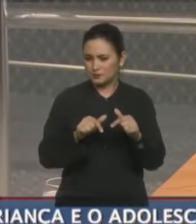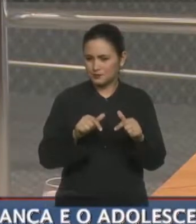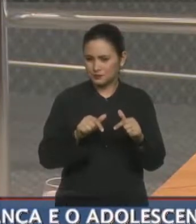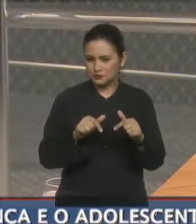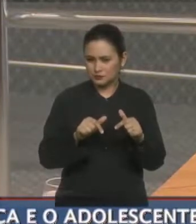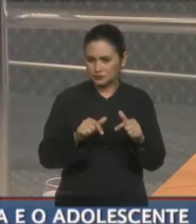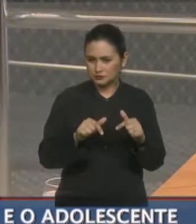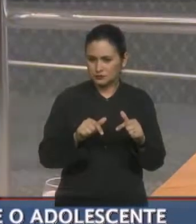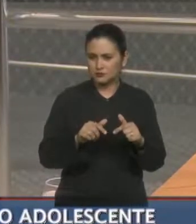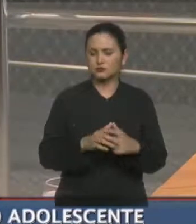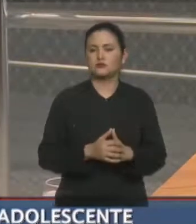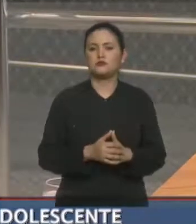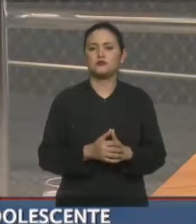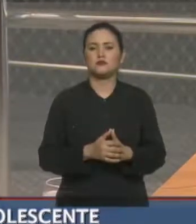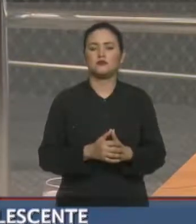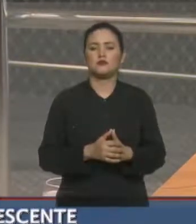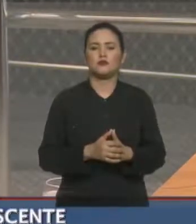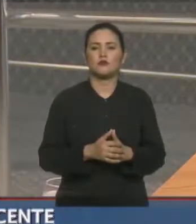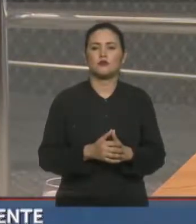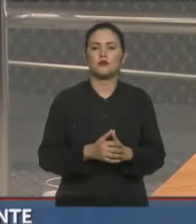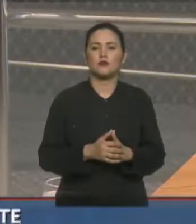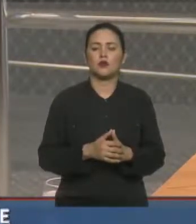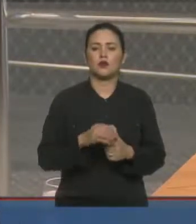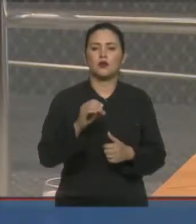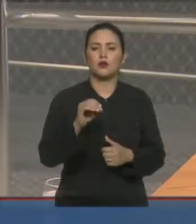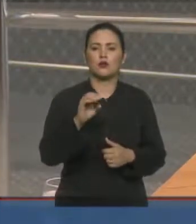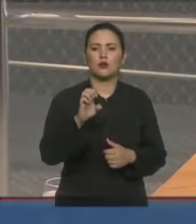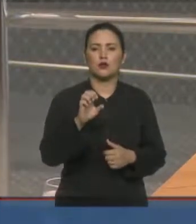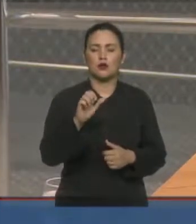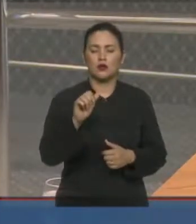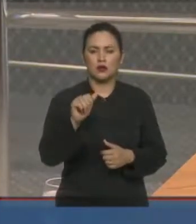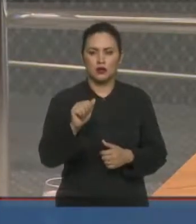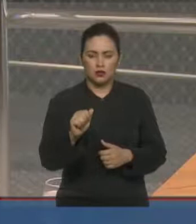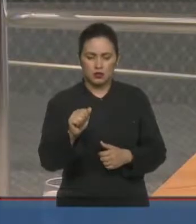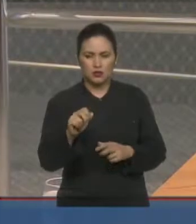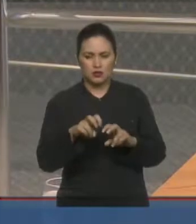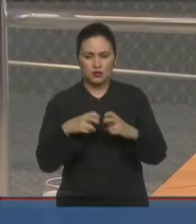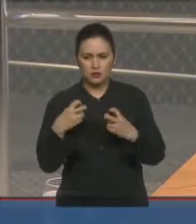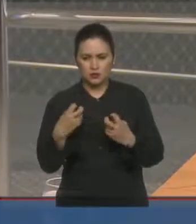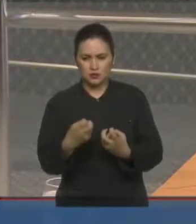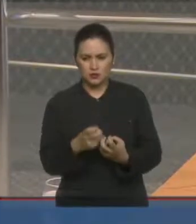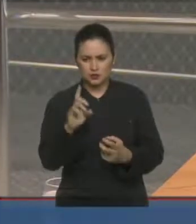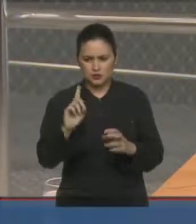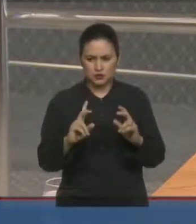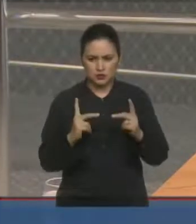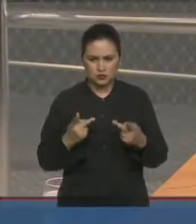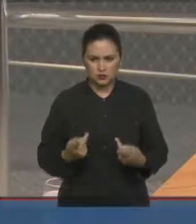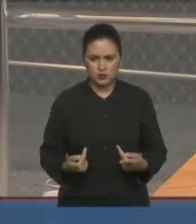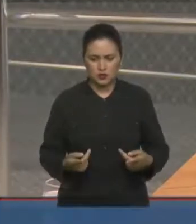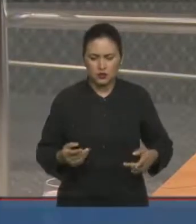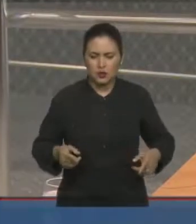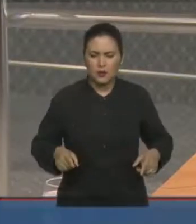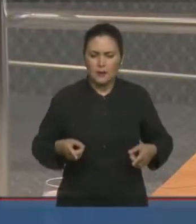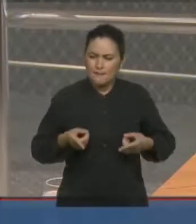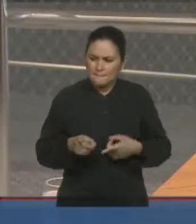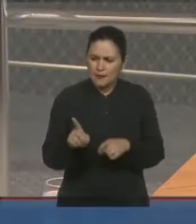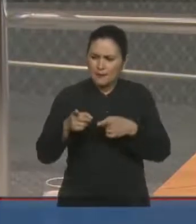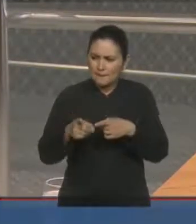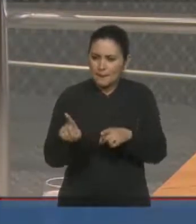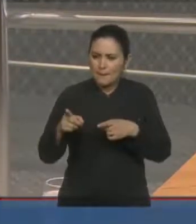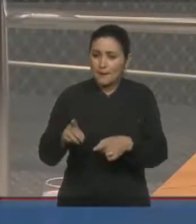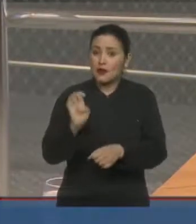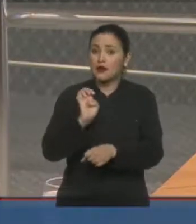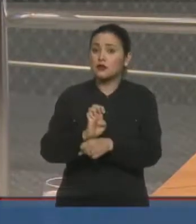levado à Comissão Interamericana de Direitos Humanos da OEA, e que provocou a reação efetiva do